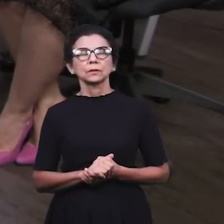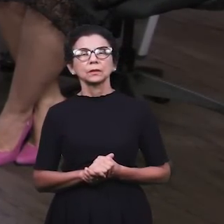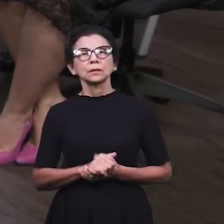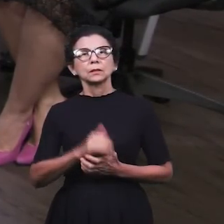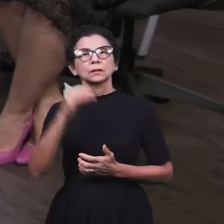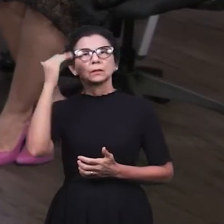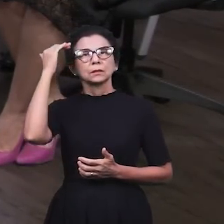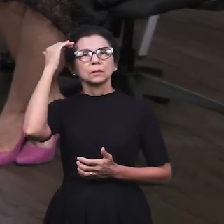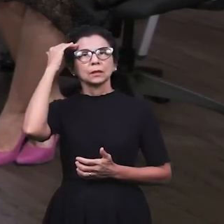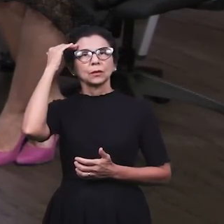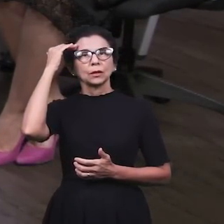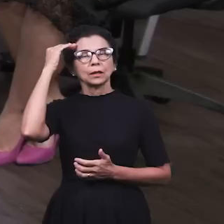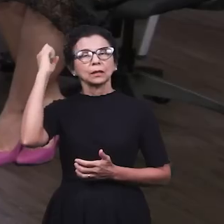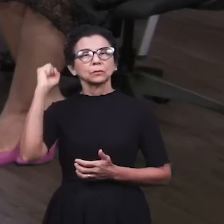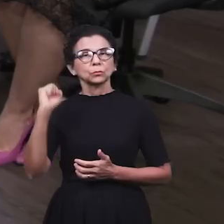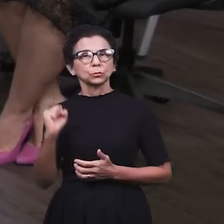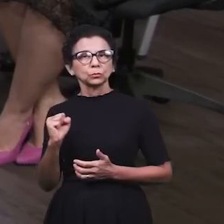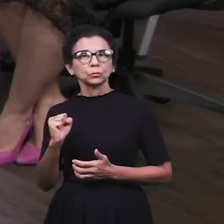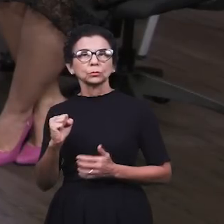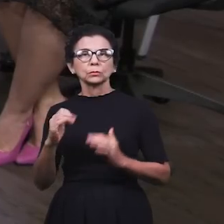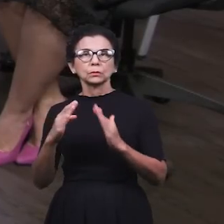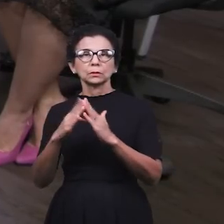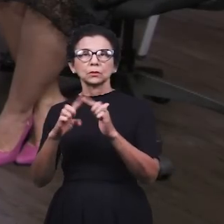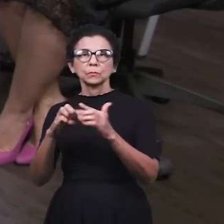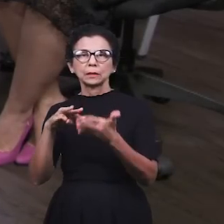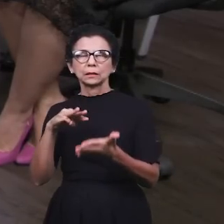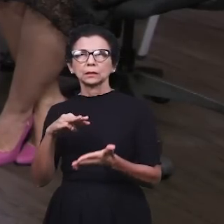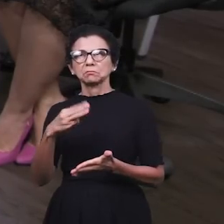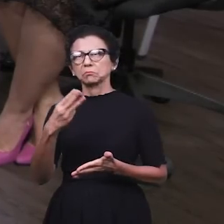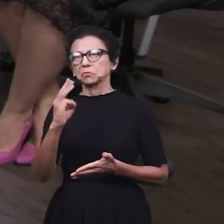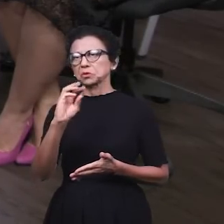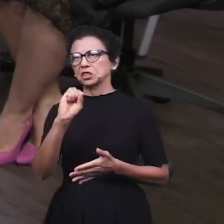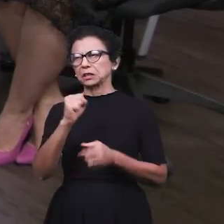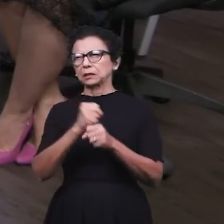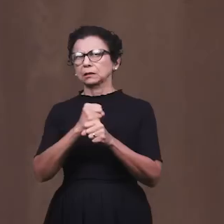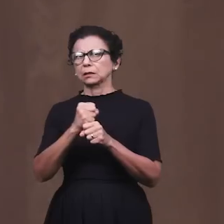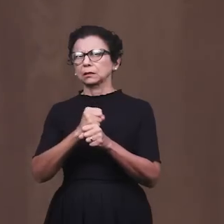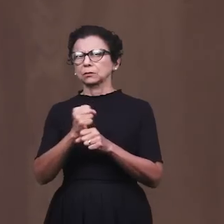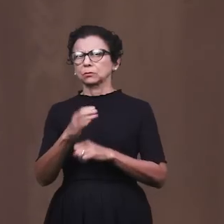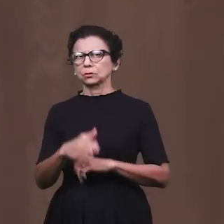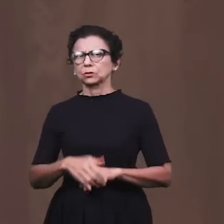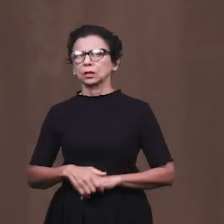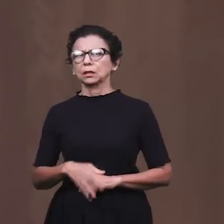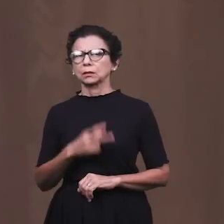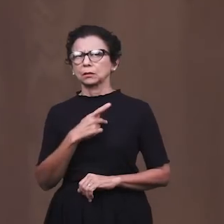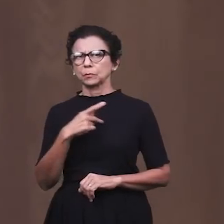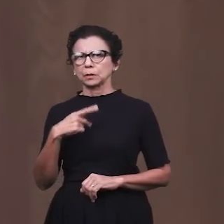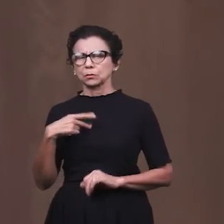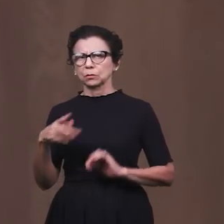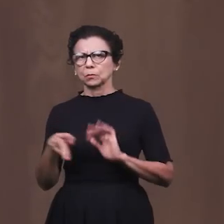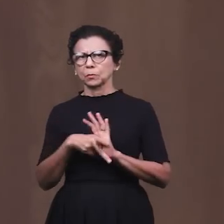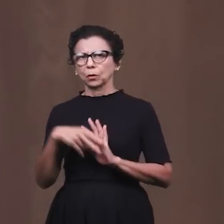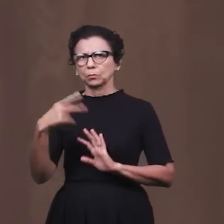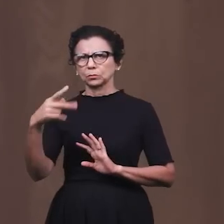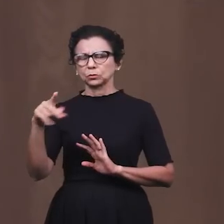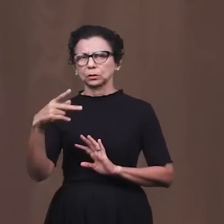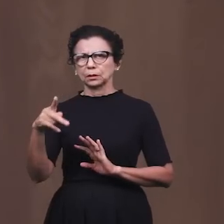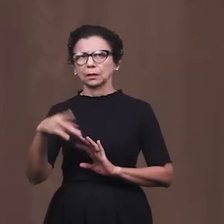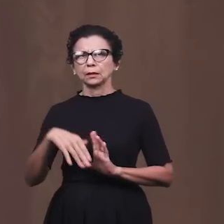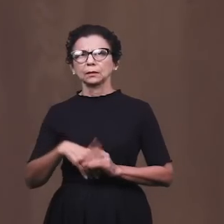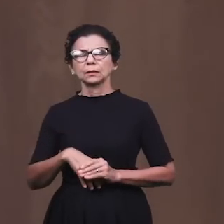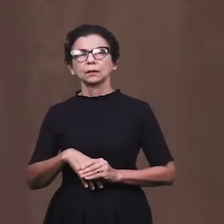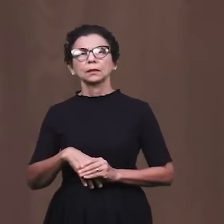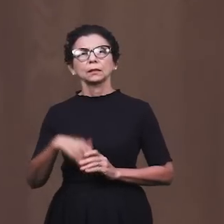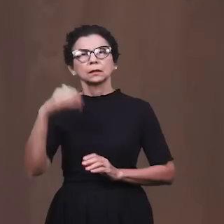Sul. Nós temos uma igreja lá há mais de 30 anos. Temos até pastores nossos que são ordenados pela Igreja Maranata, lá em Seul, na Coreia do